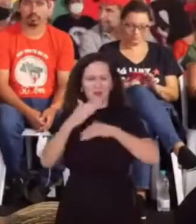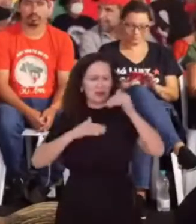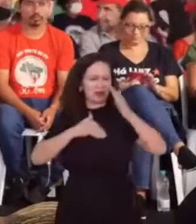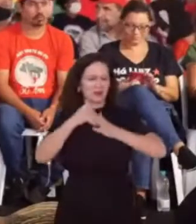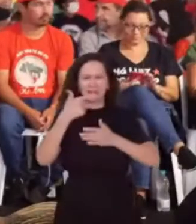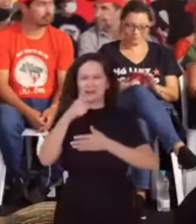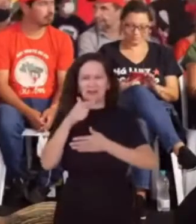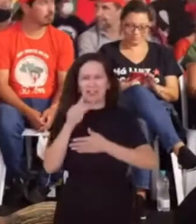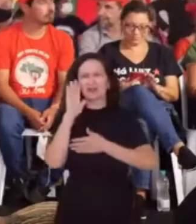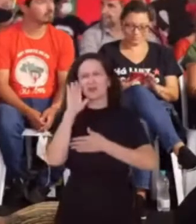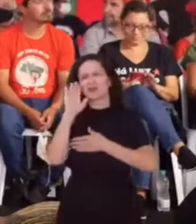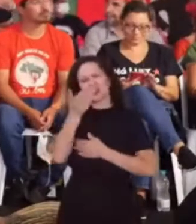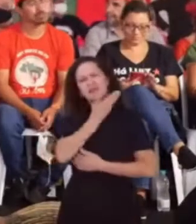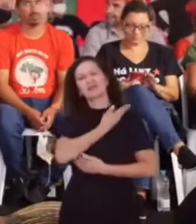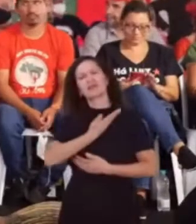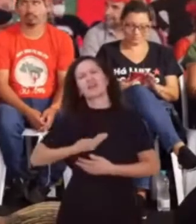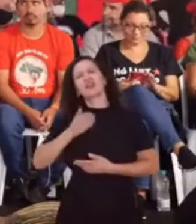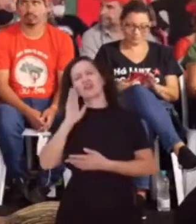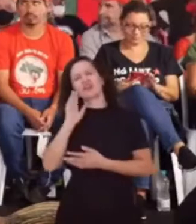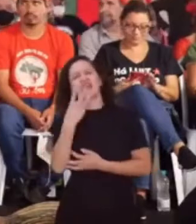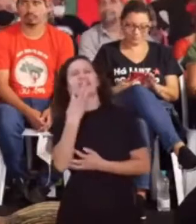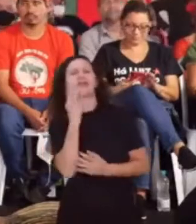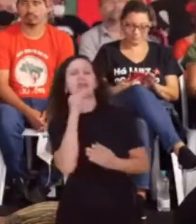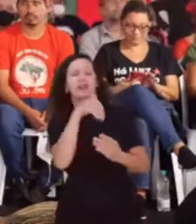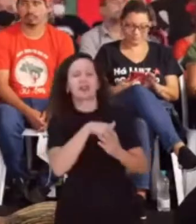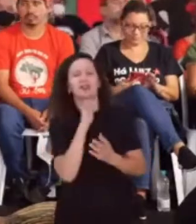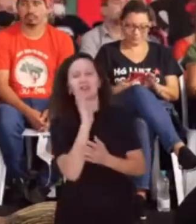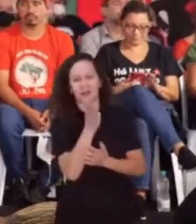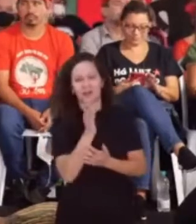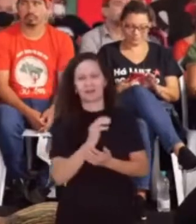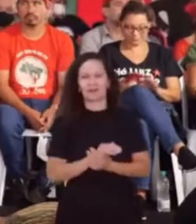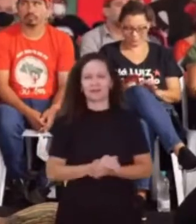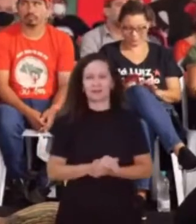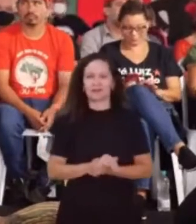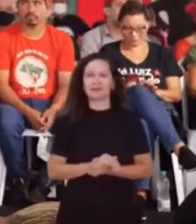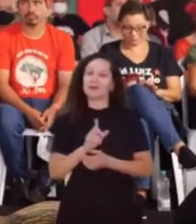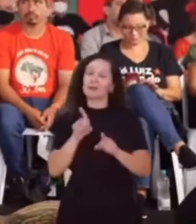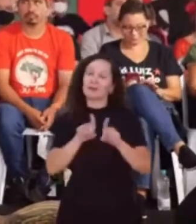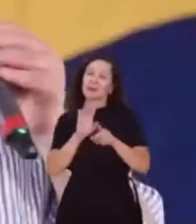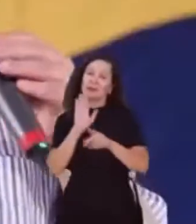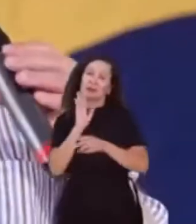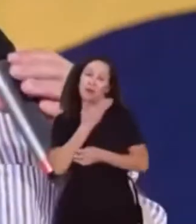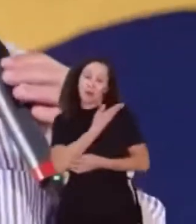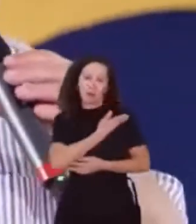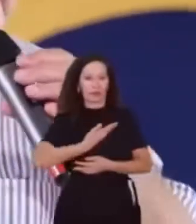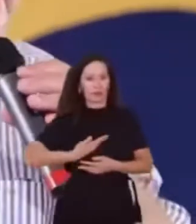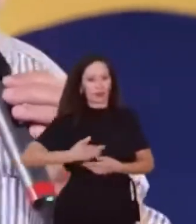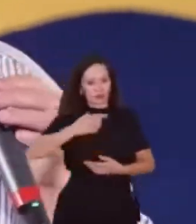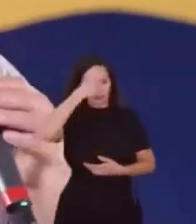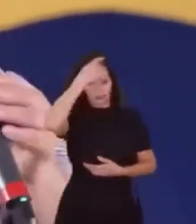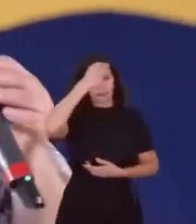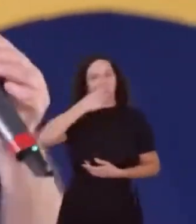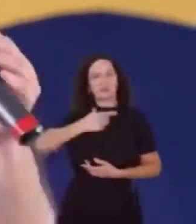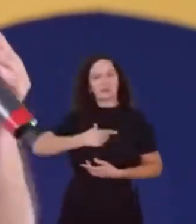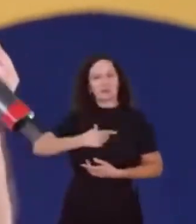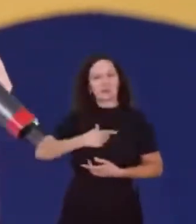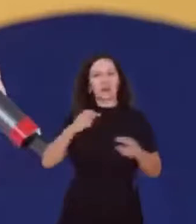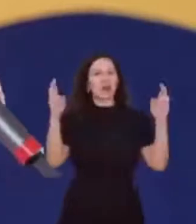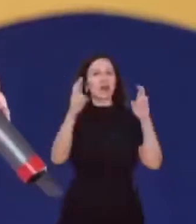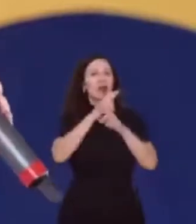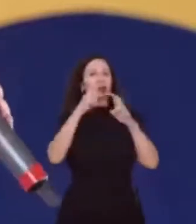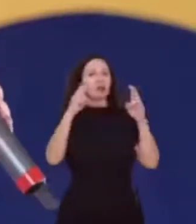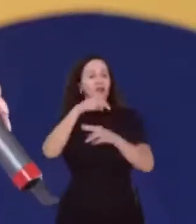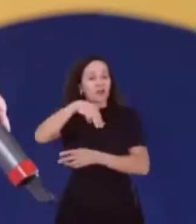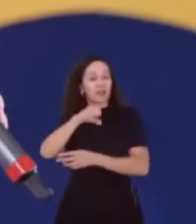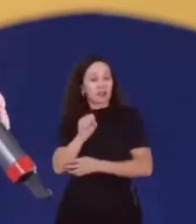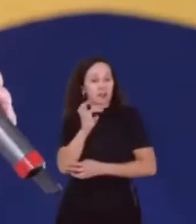Governador 3 vezes. E fui um governador que, em relação ao MST, tomei algumas